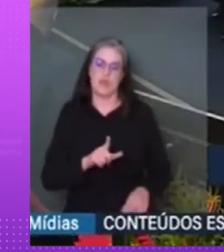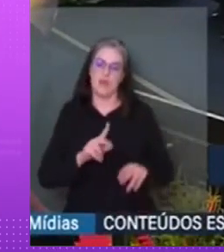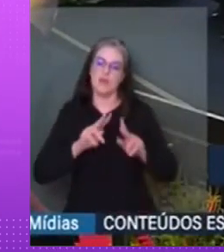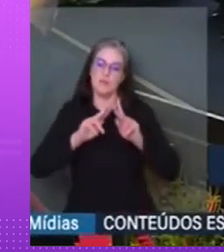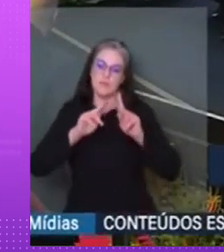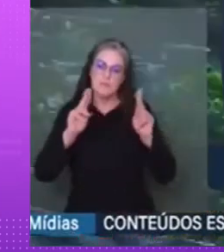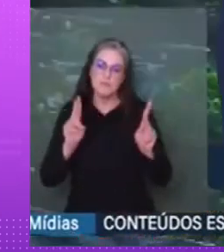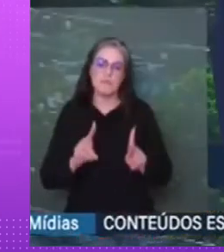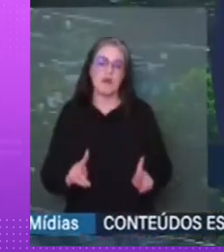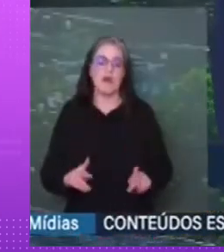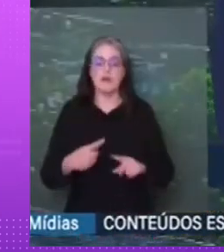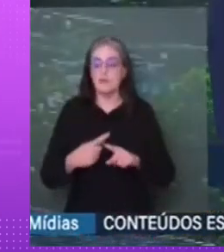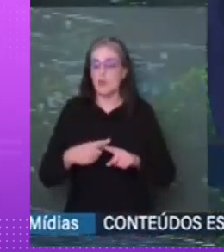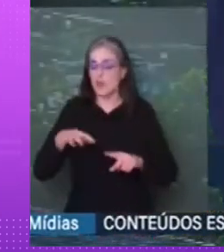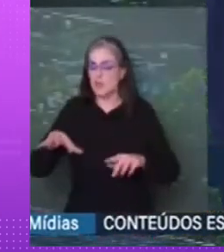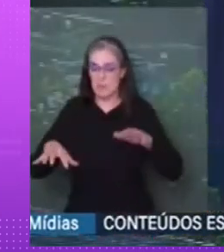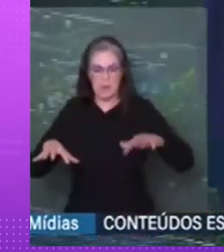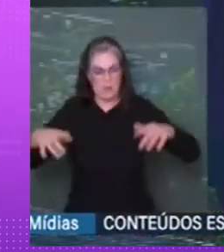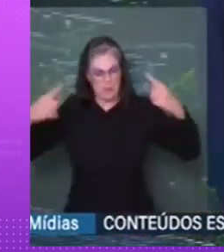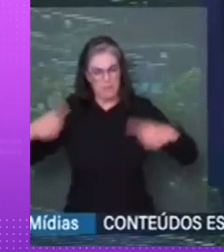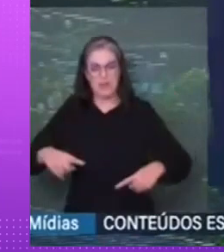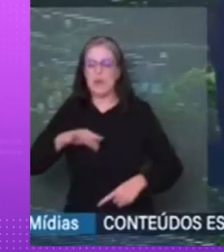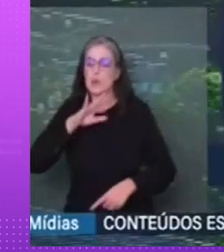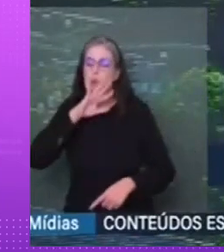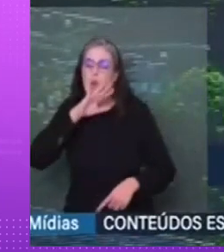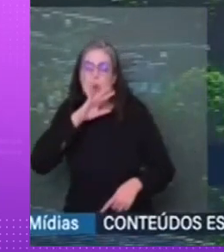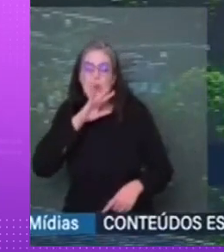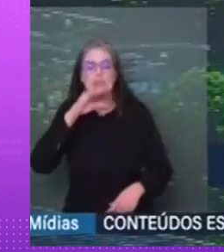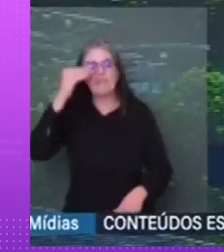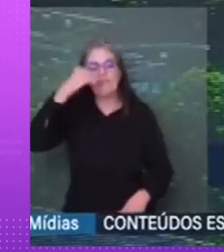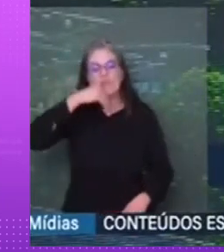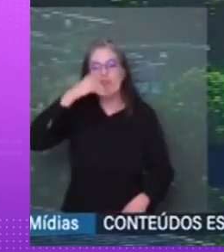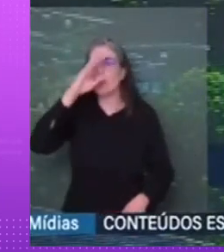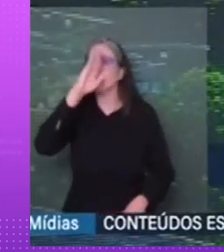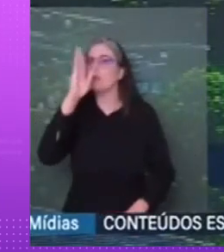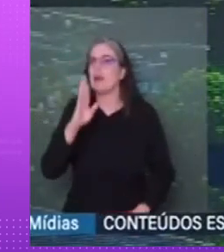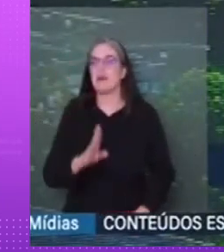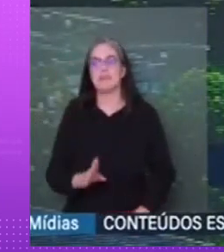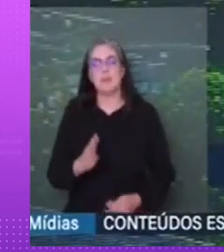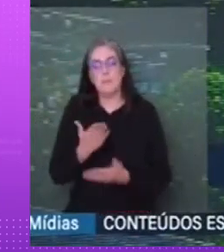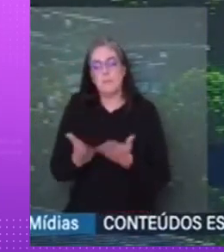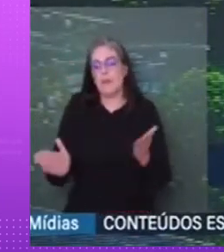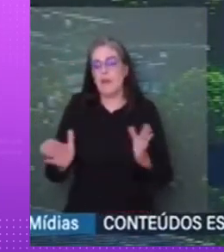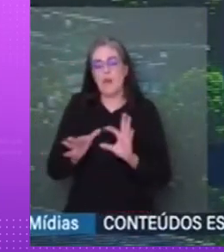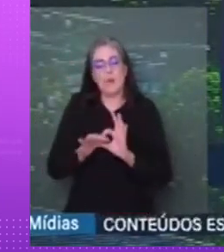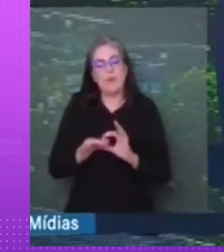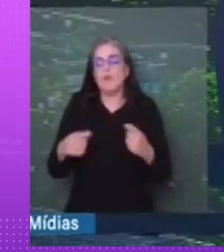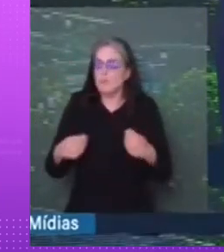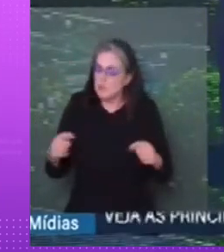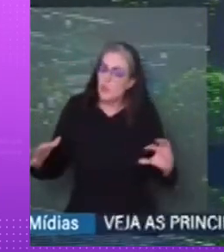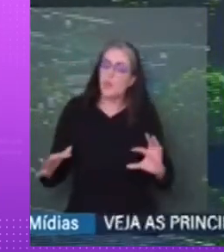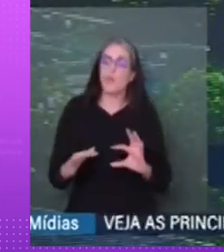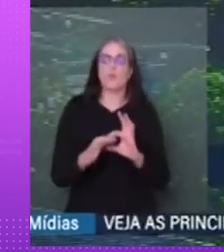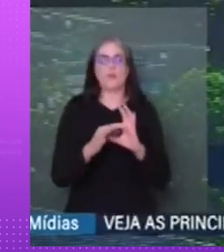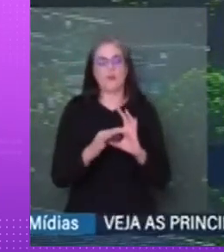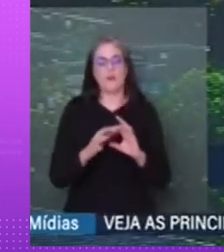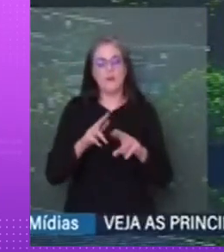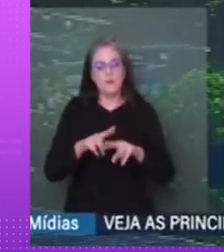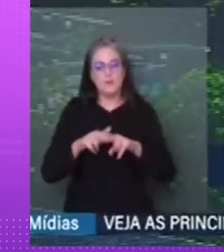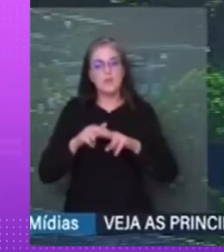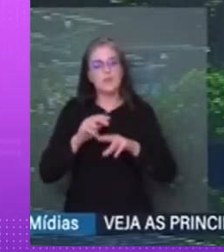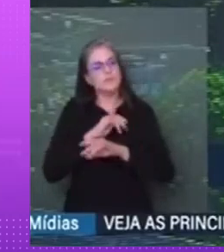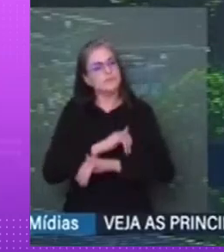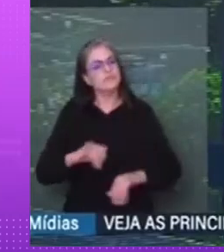chat, participando da nossa enquete, que é justamente se essa gestão do governo federal lidou bem com os ataques que aconteceram no ano